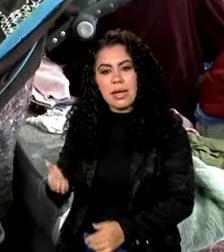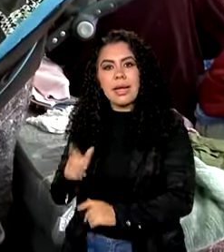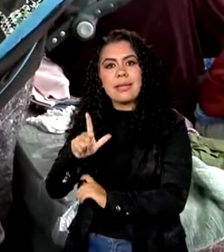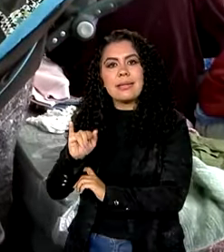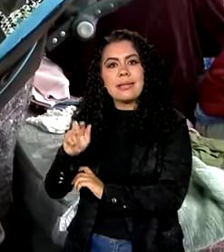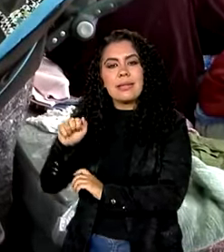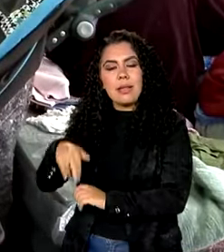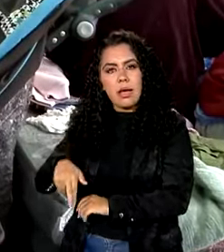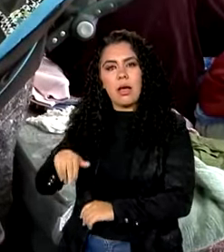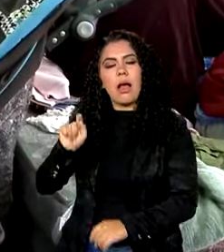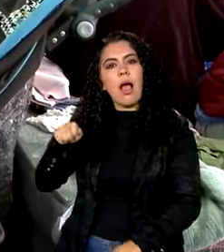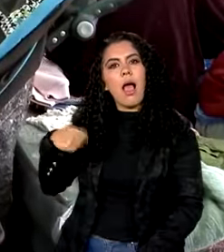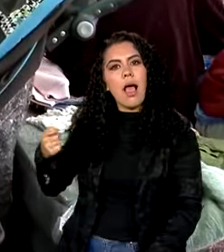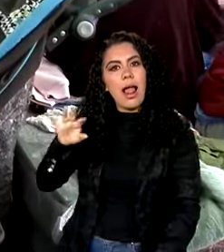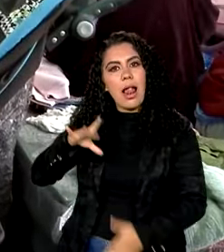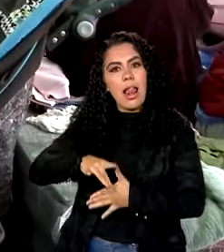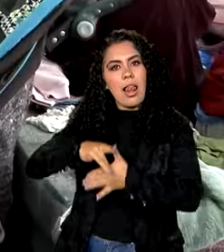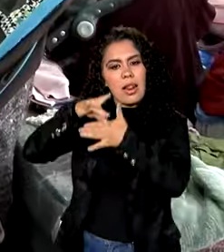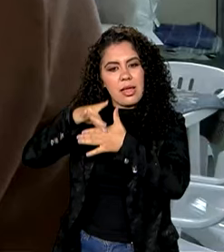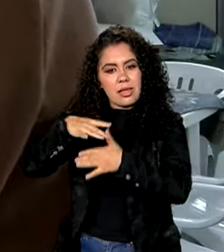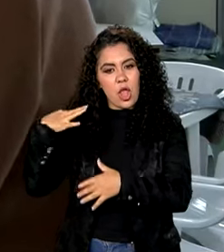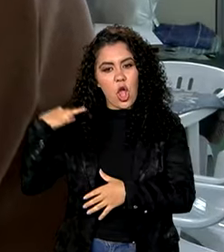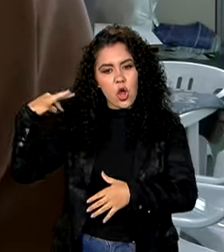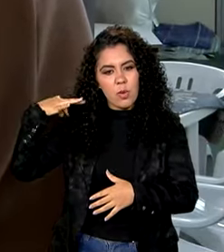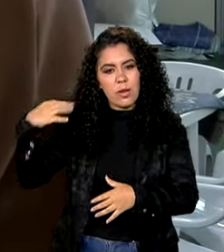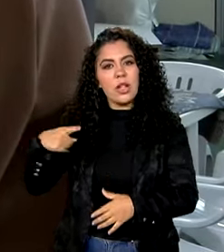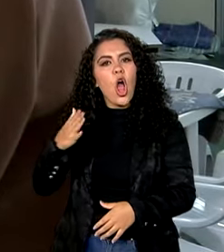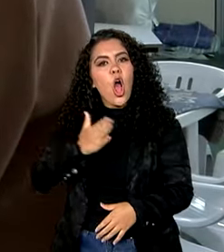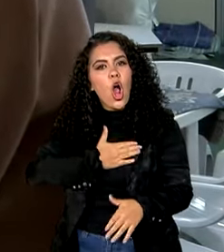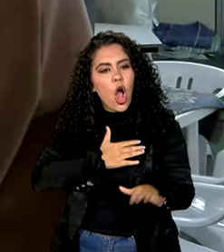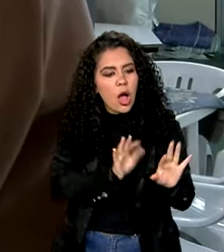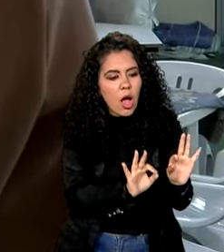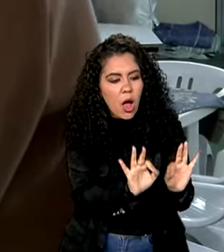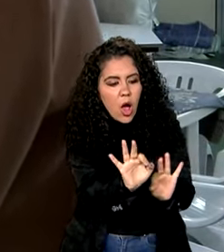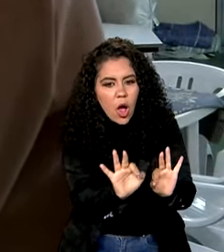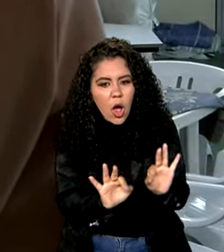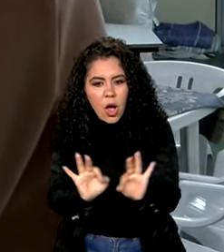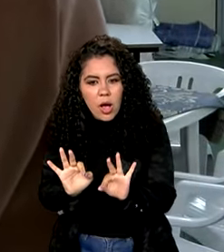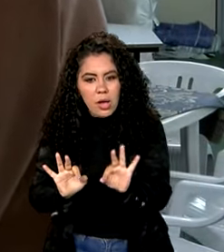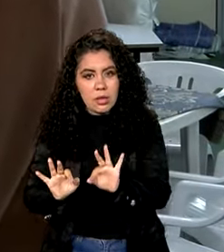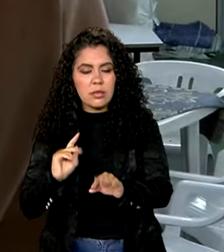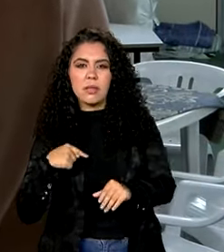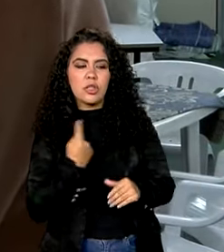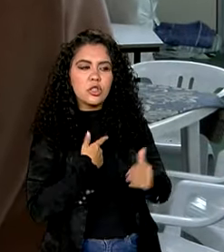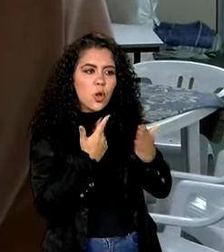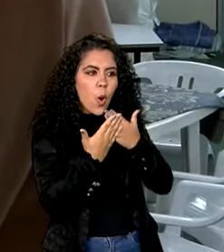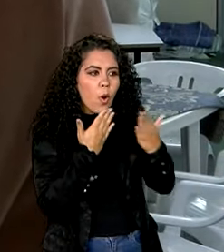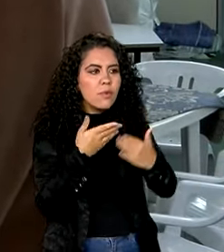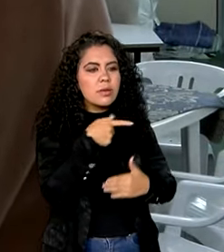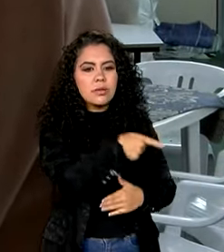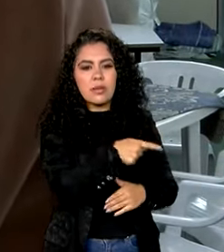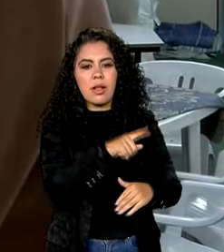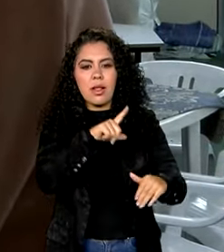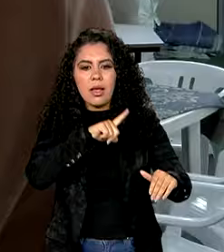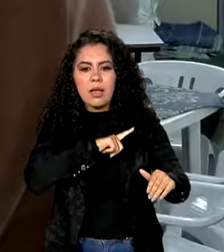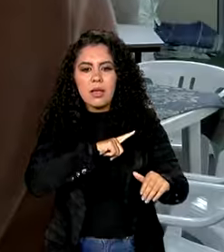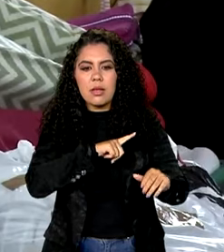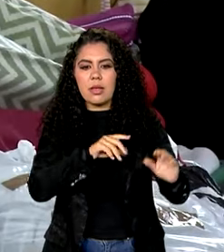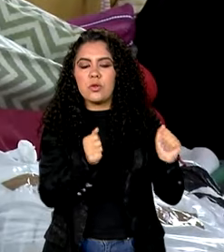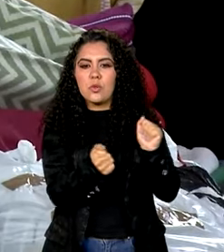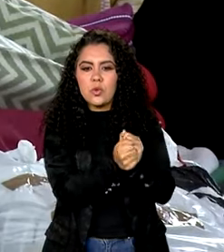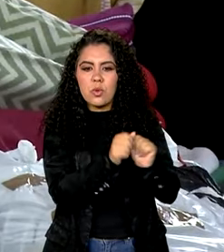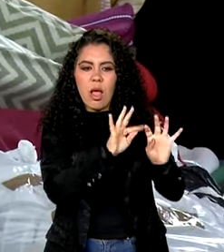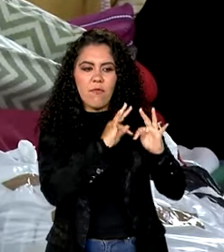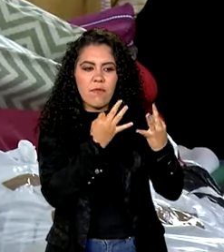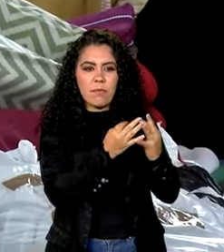comunitária e gosta de organizar as coisas. Nossa equipe conversou com ela assim que a recicladora chegou no abrigo com a família